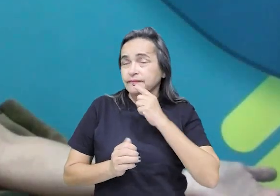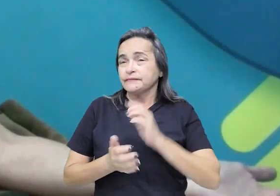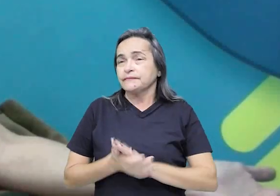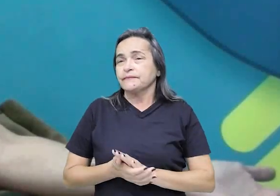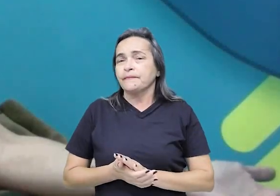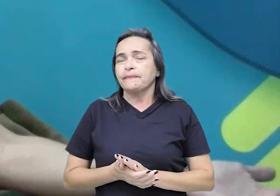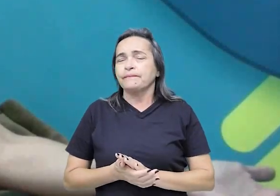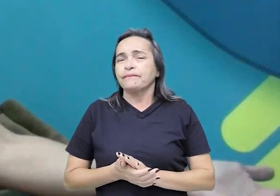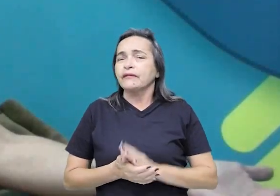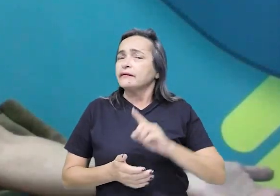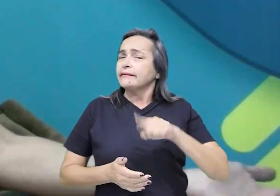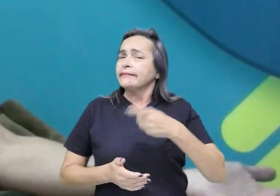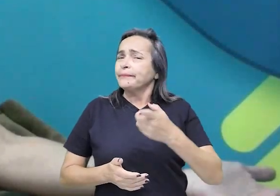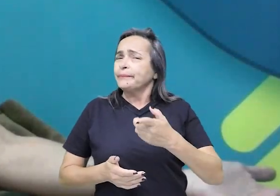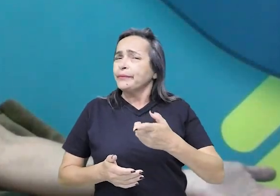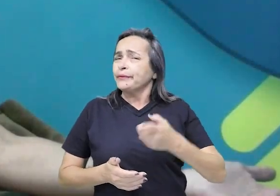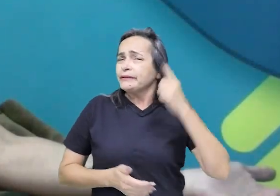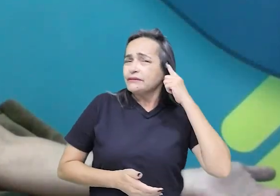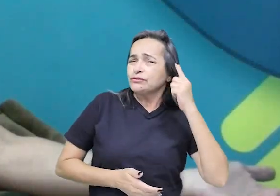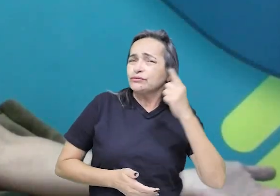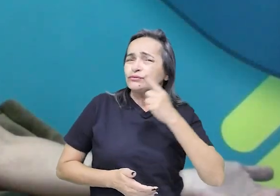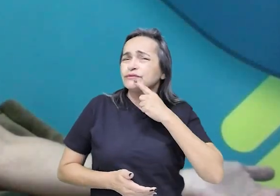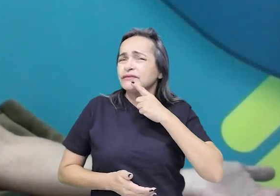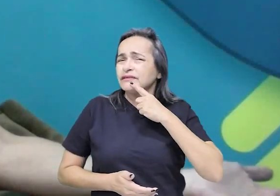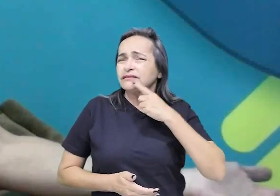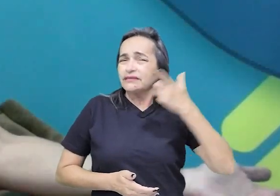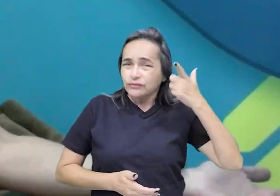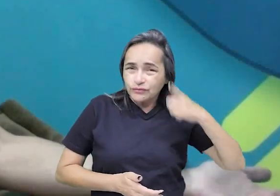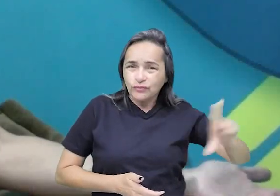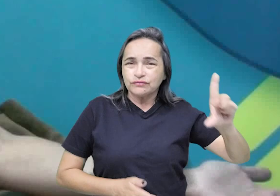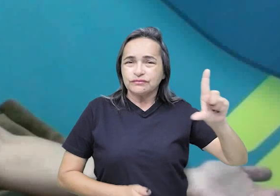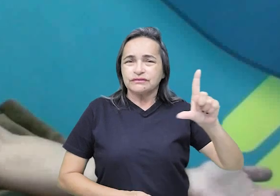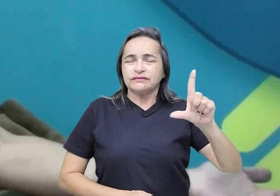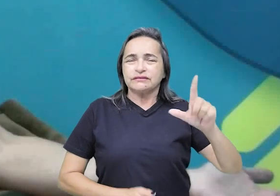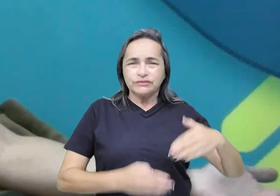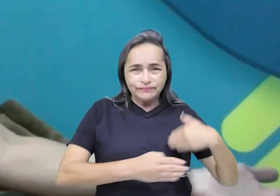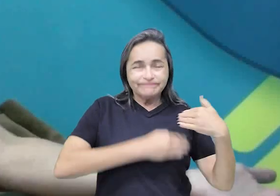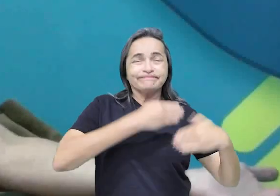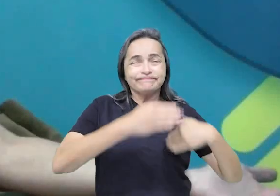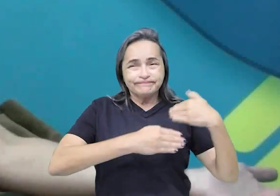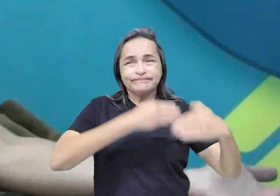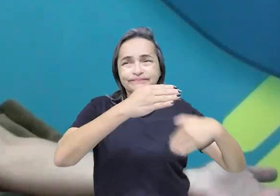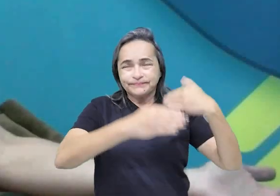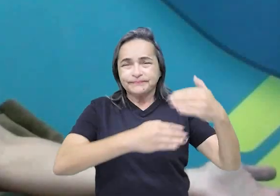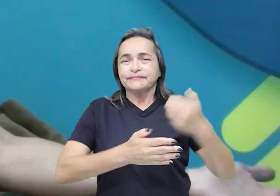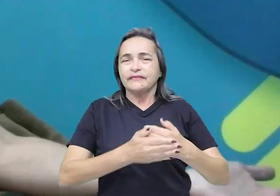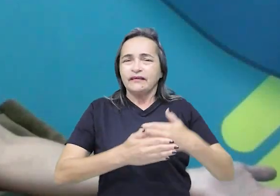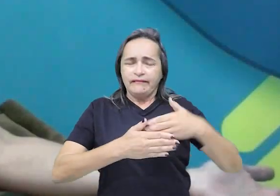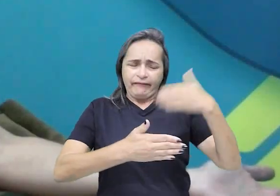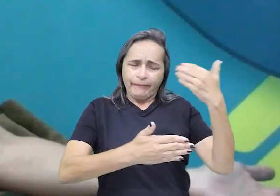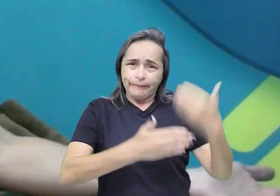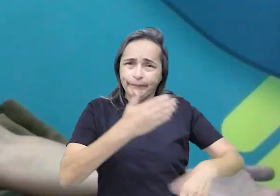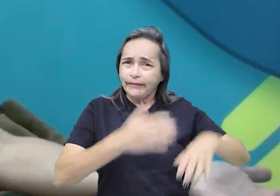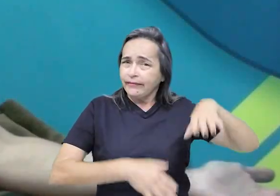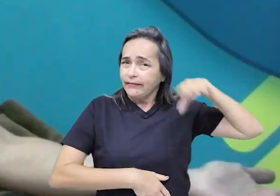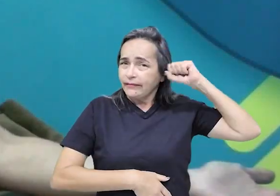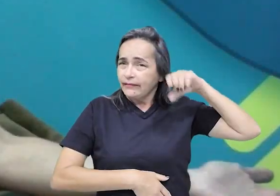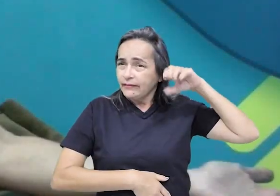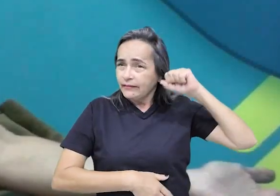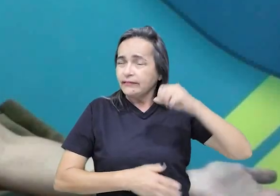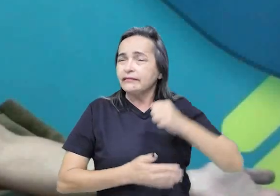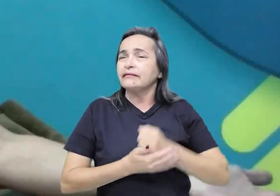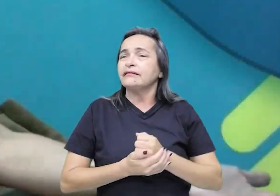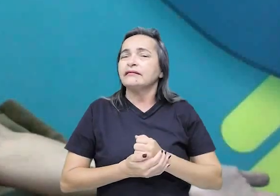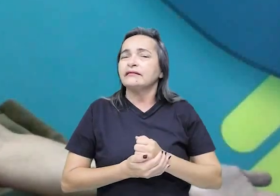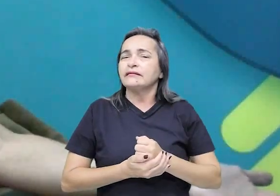da surdez adquirida, que não é essa surdez, é a perda auditiva, a gente hoje atrela muito a